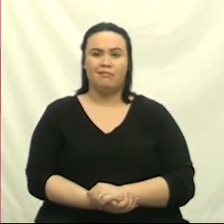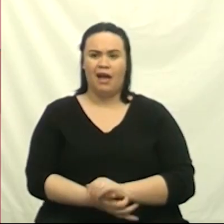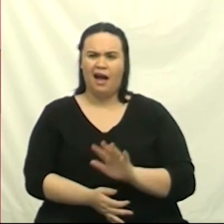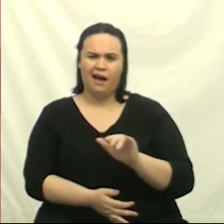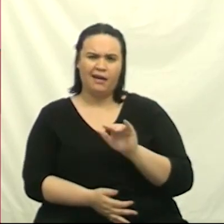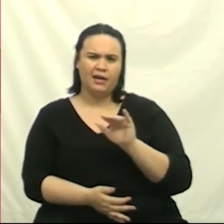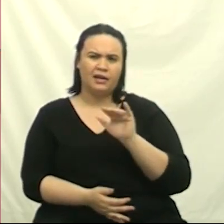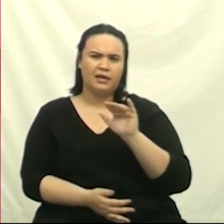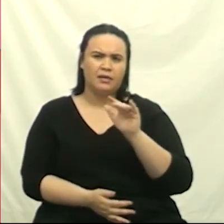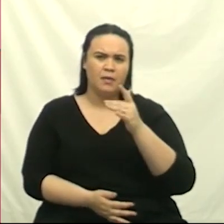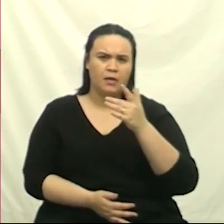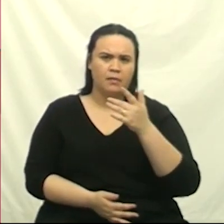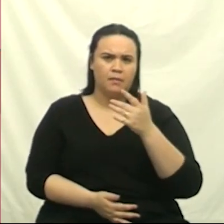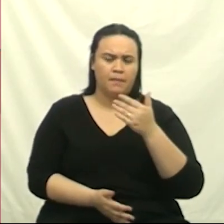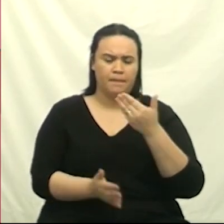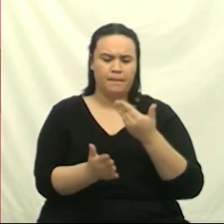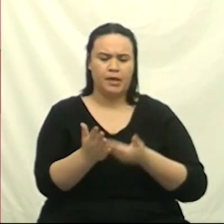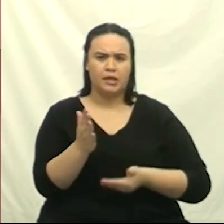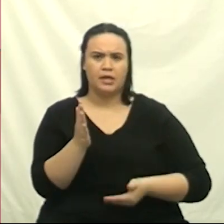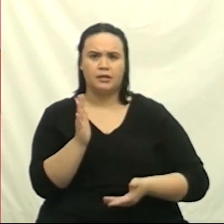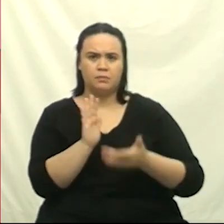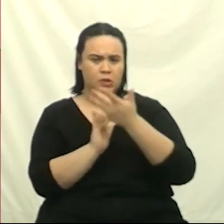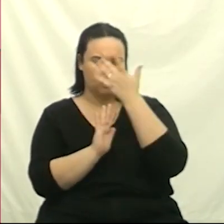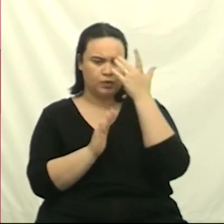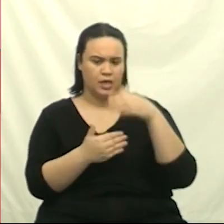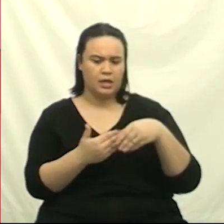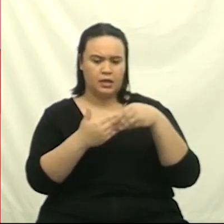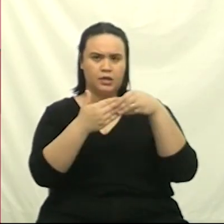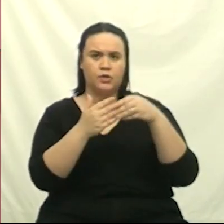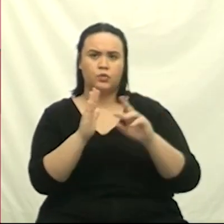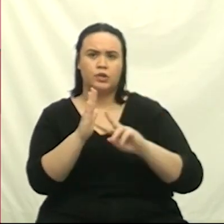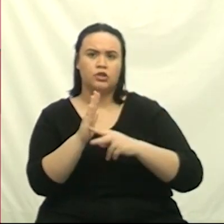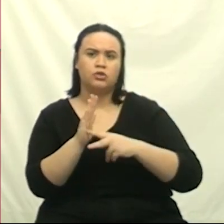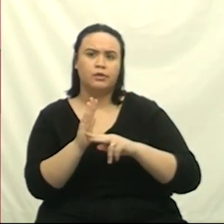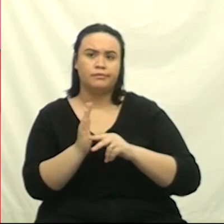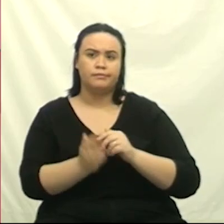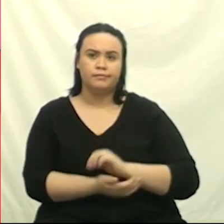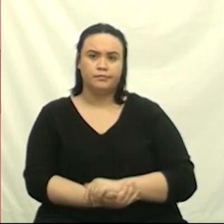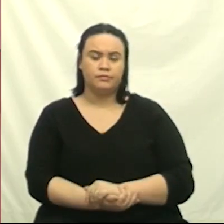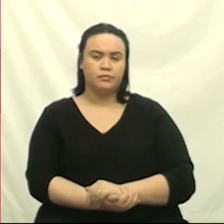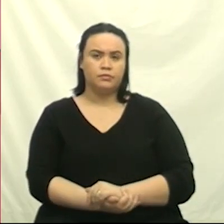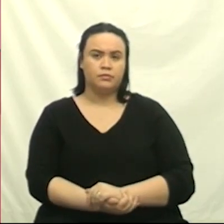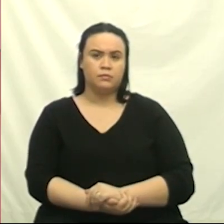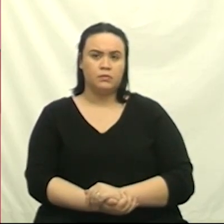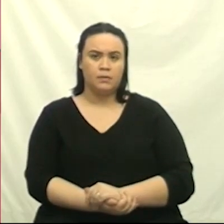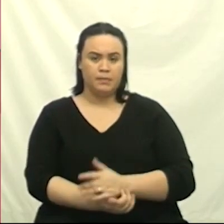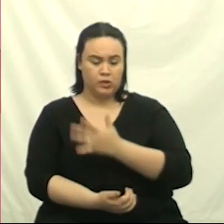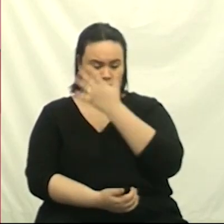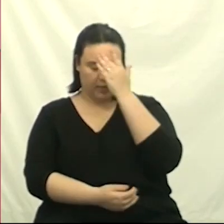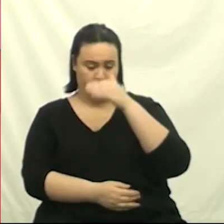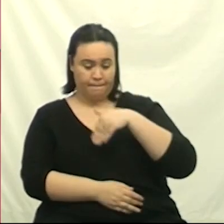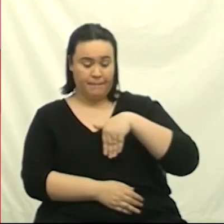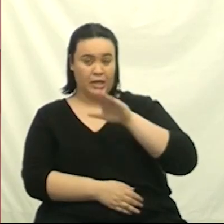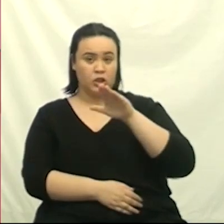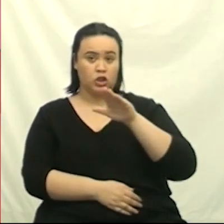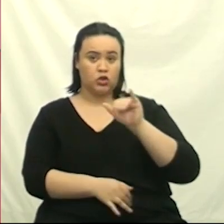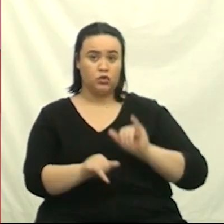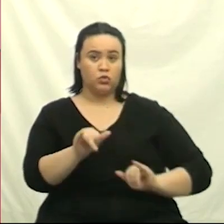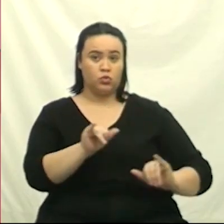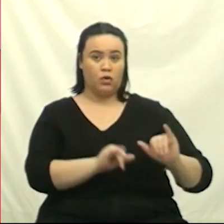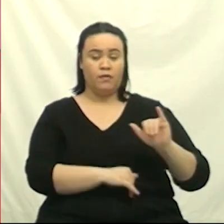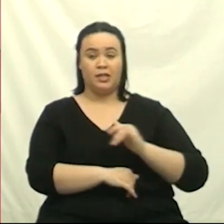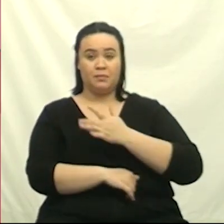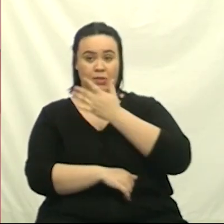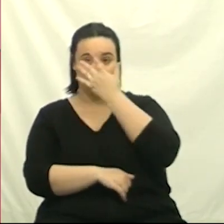dizer não, então quem está perdendo aqui são os dirigentes do sindicato eu ouso dizer que quem mais está sofrendo nesse momento são os bons